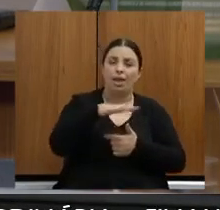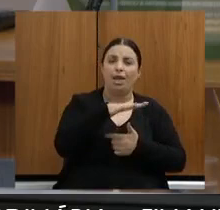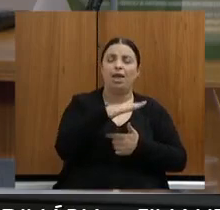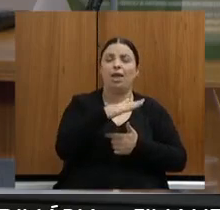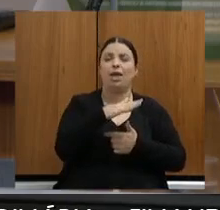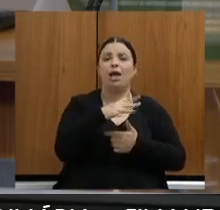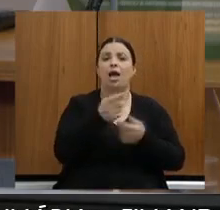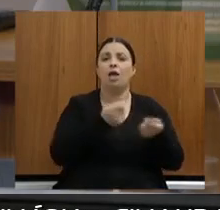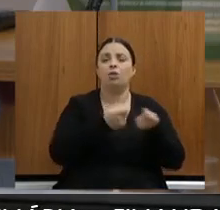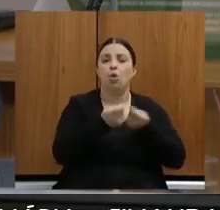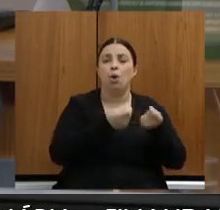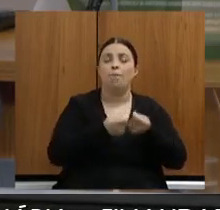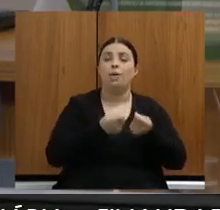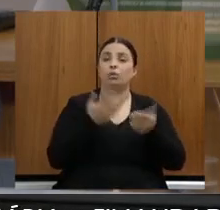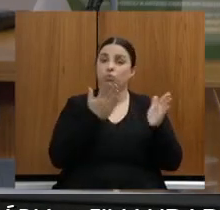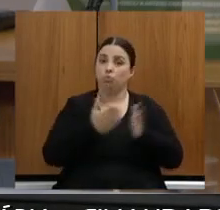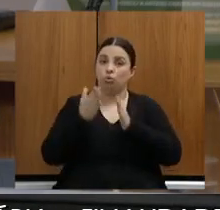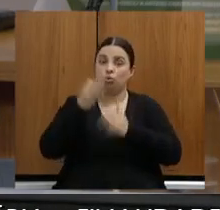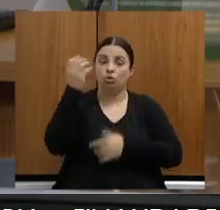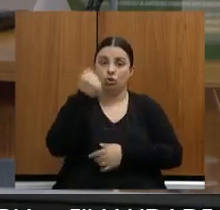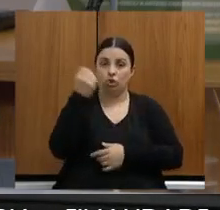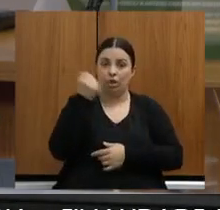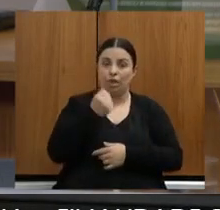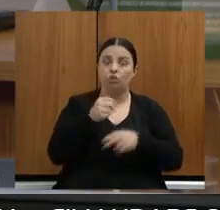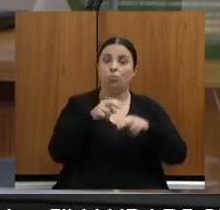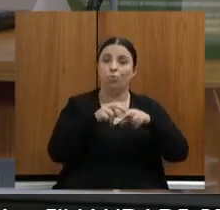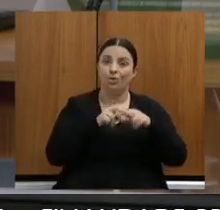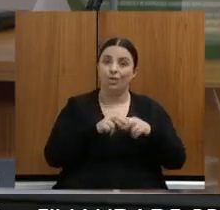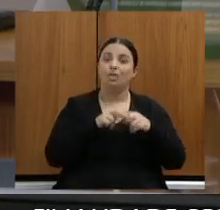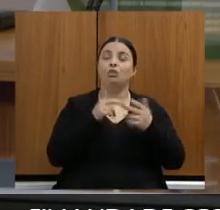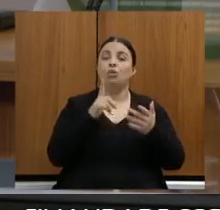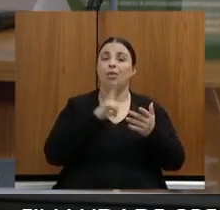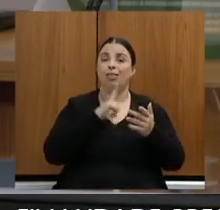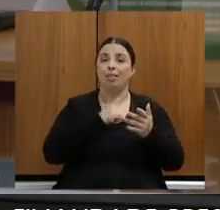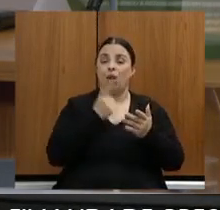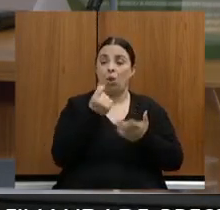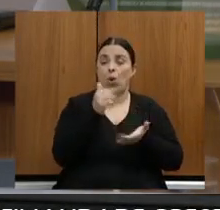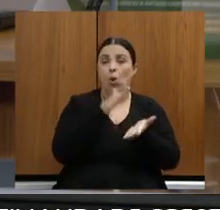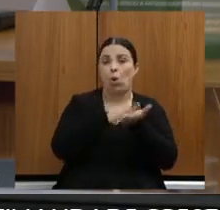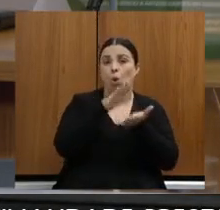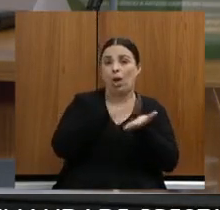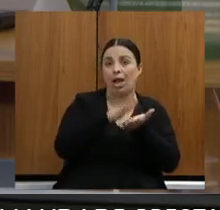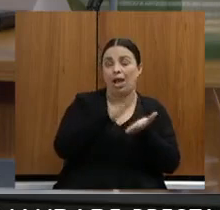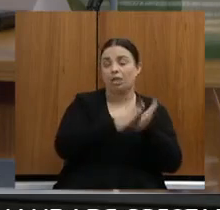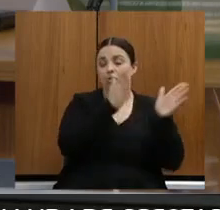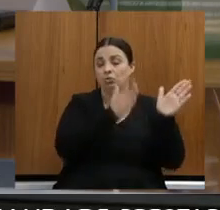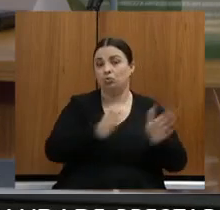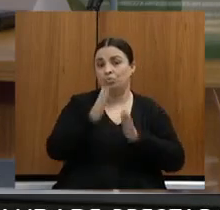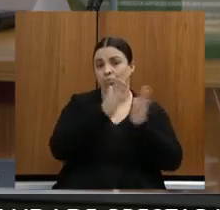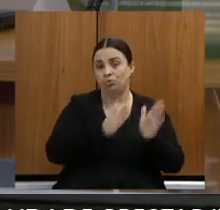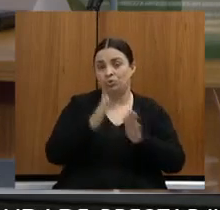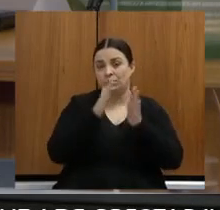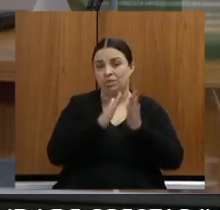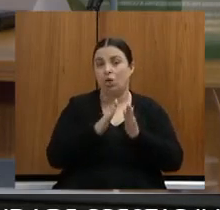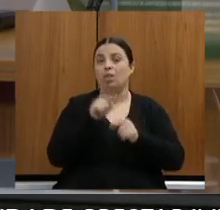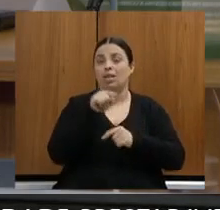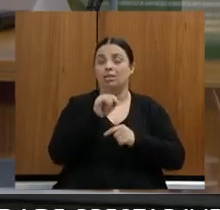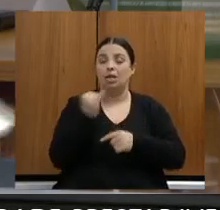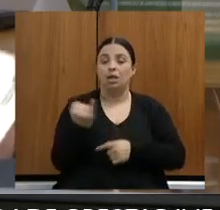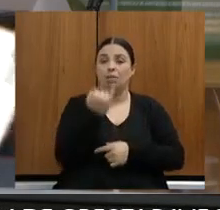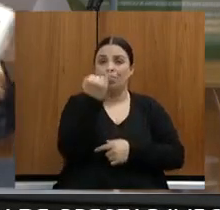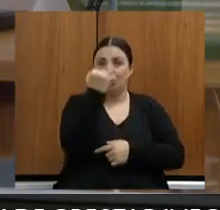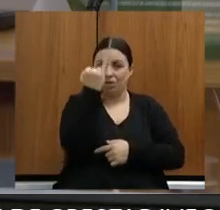subsídios para os produtores de leite do Estado em função da elevação extraordinária dos custos de produção dessa importante